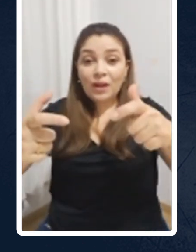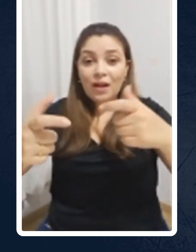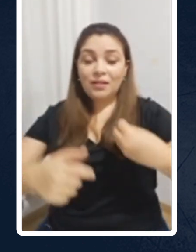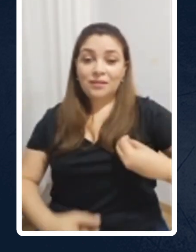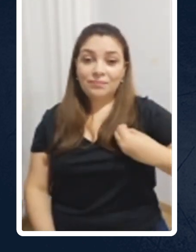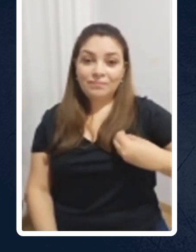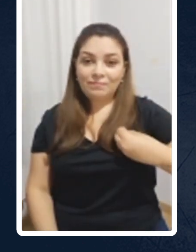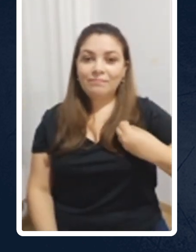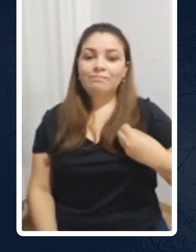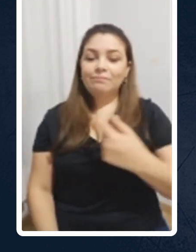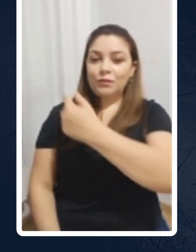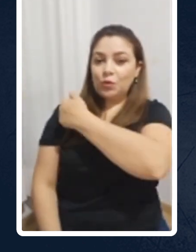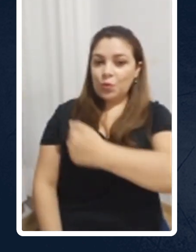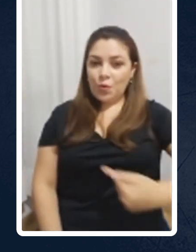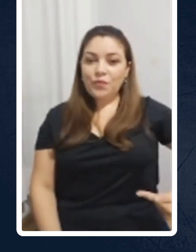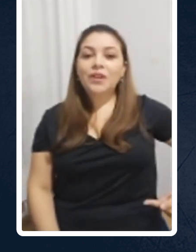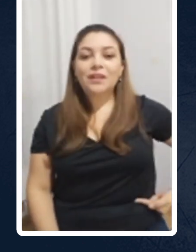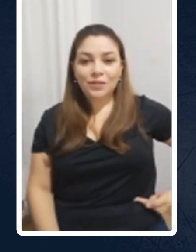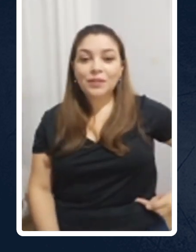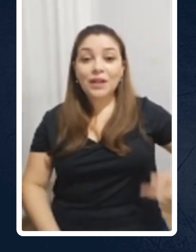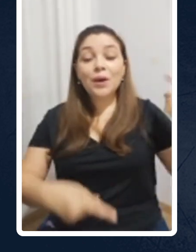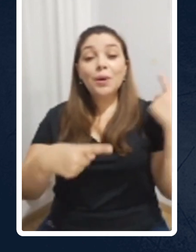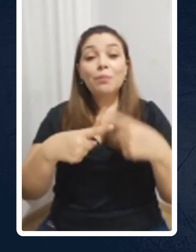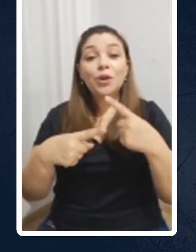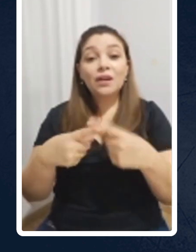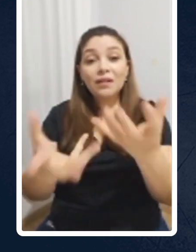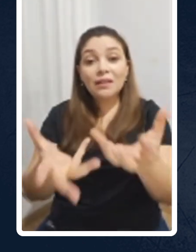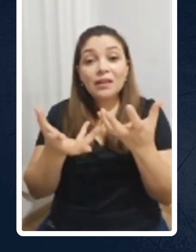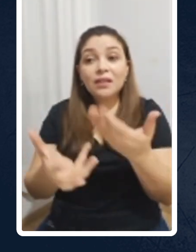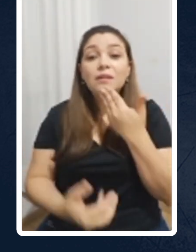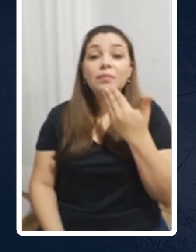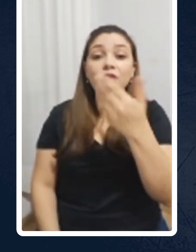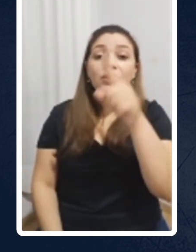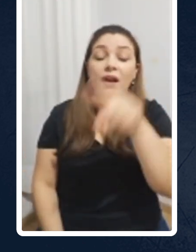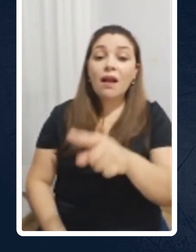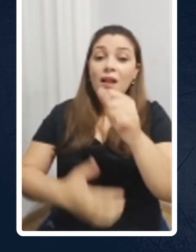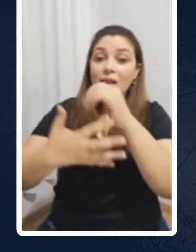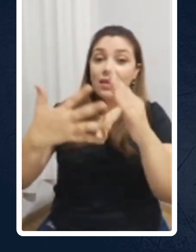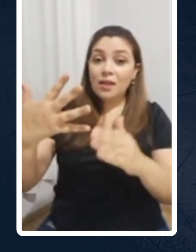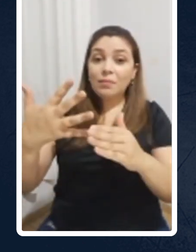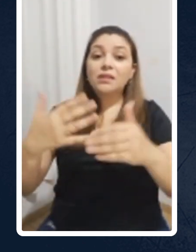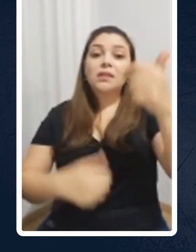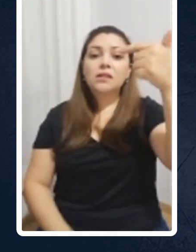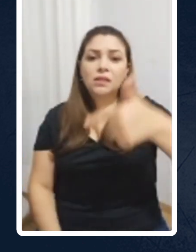Porque queriam oficializar Libras como a segunda língua do Rio Grande do Sul. E Rio Grande do